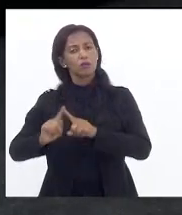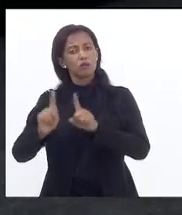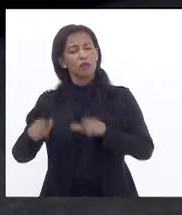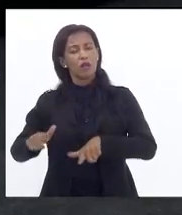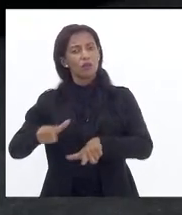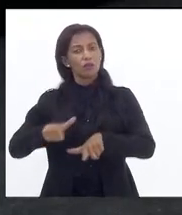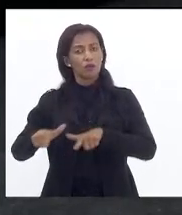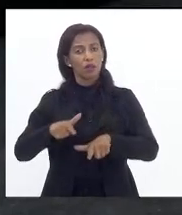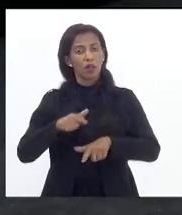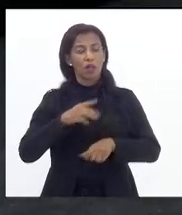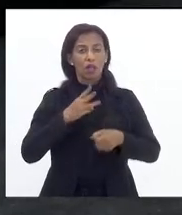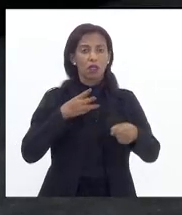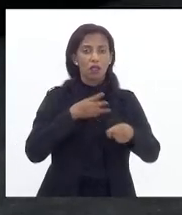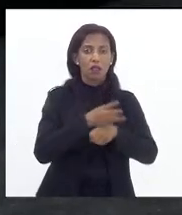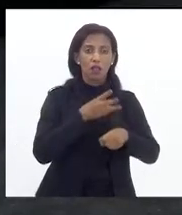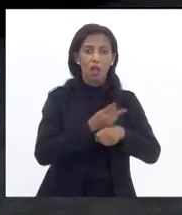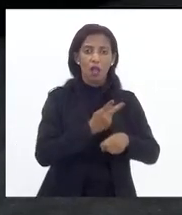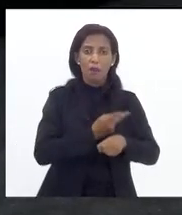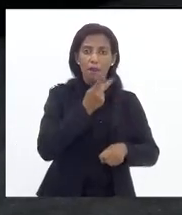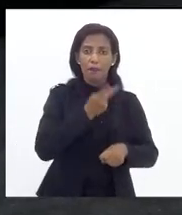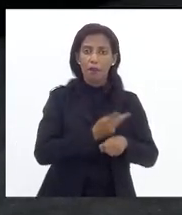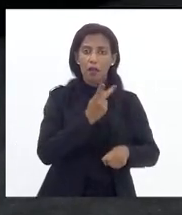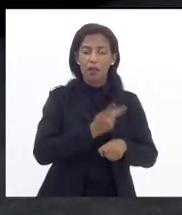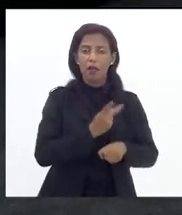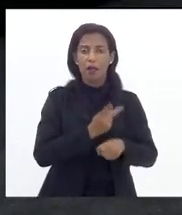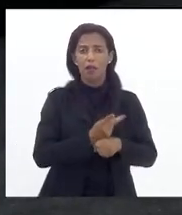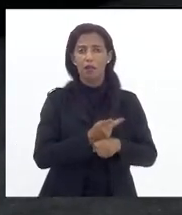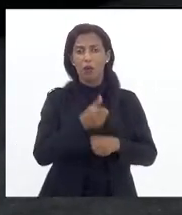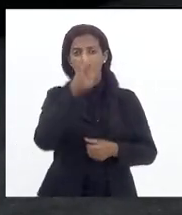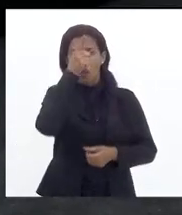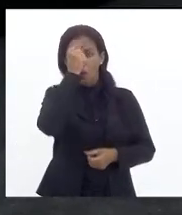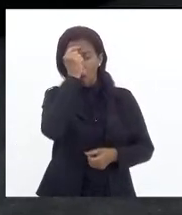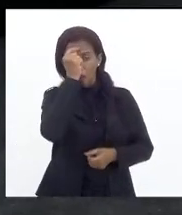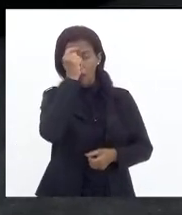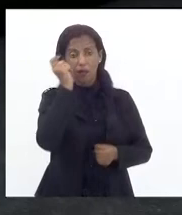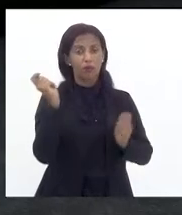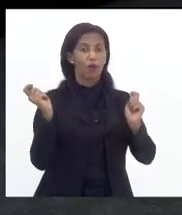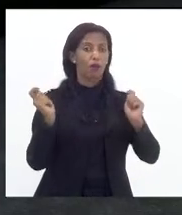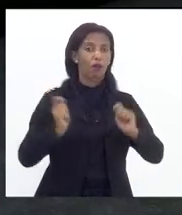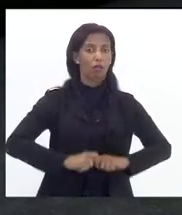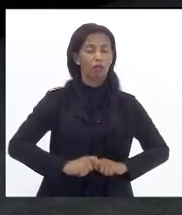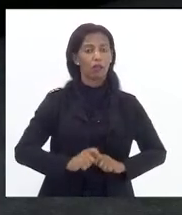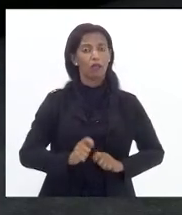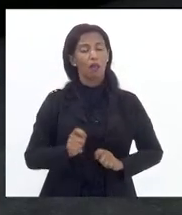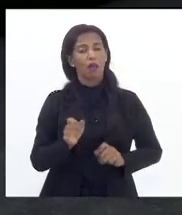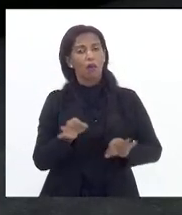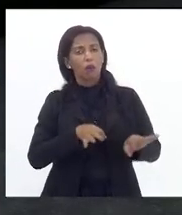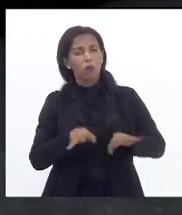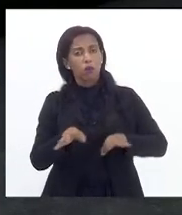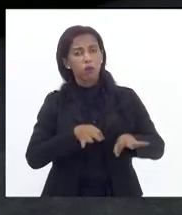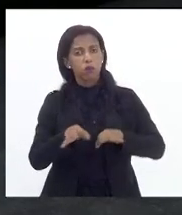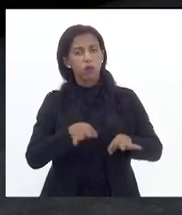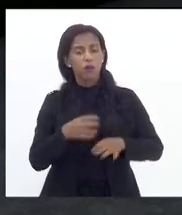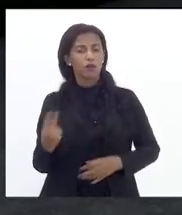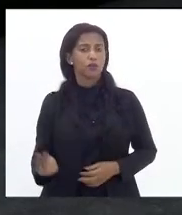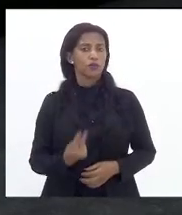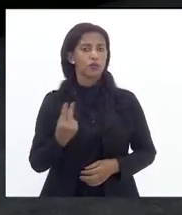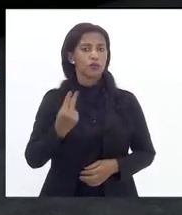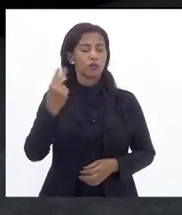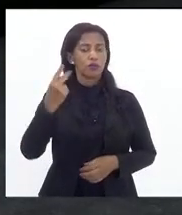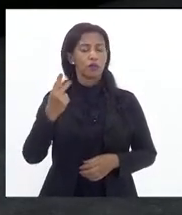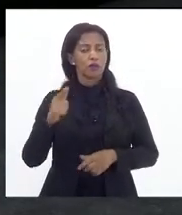os triénios querem retirar os treinos os triénios é um alívio financeiro e o mecanismo de valorização